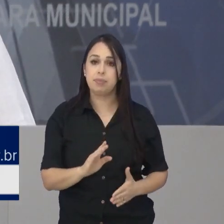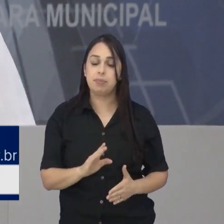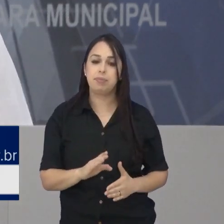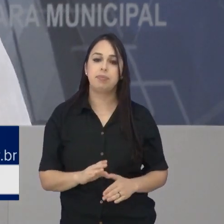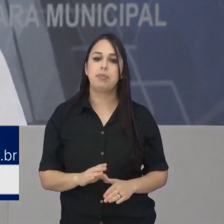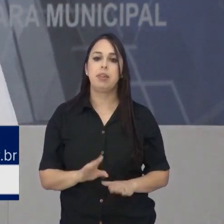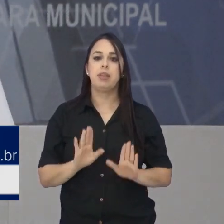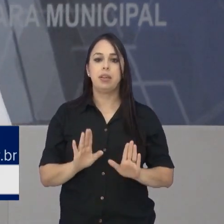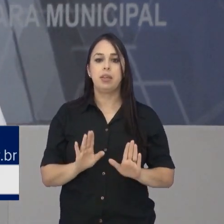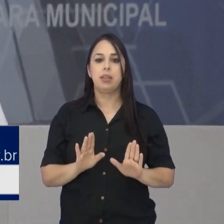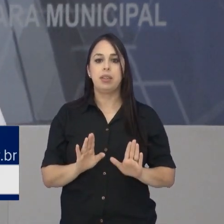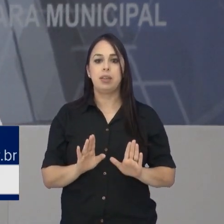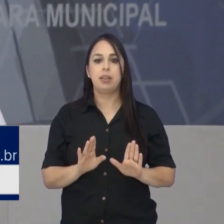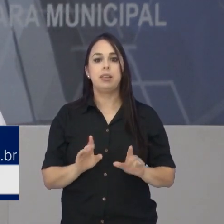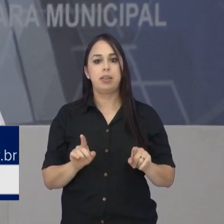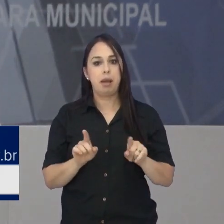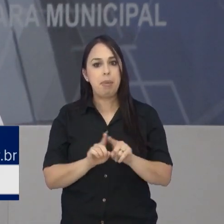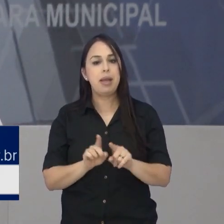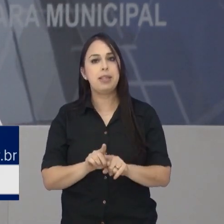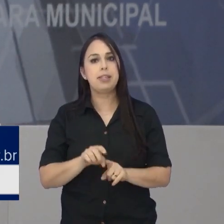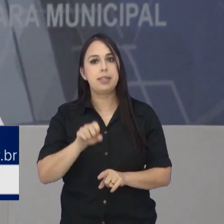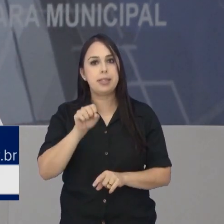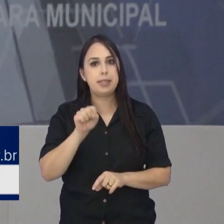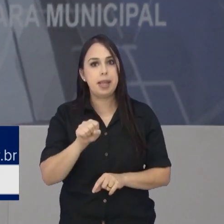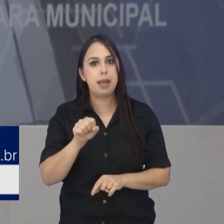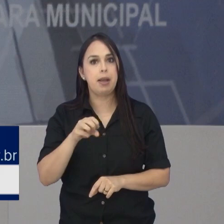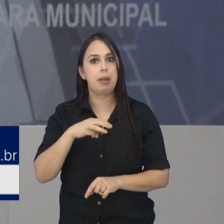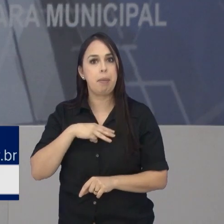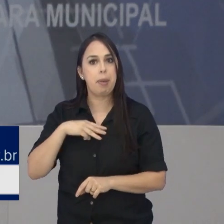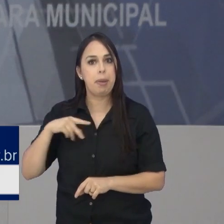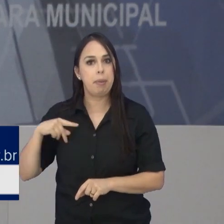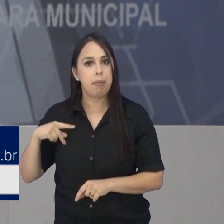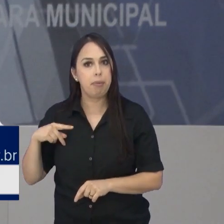com a possibilidade de entrar, sim, no Ministério Público, porque